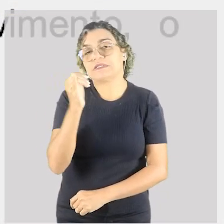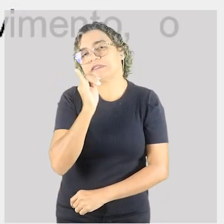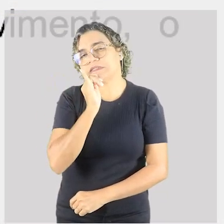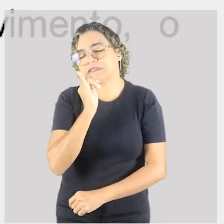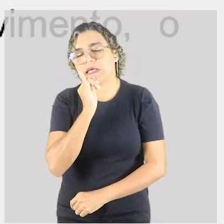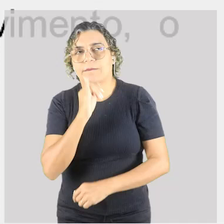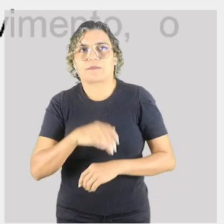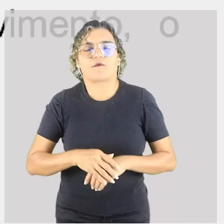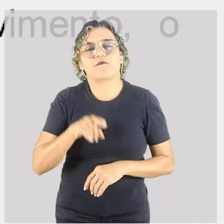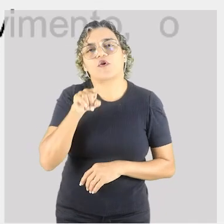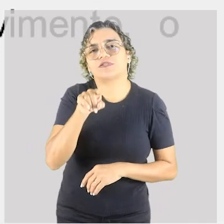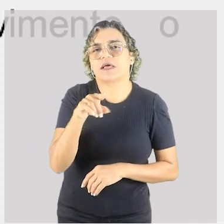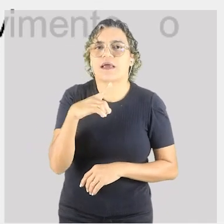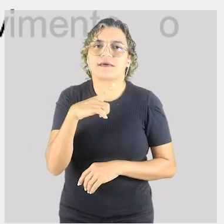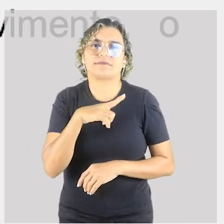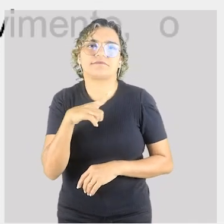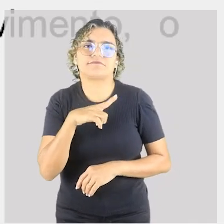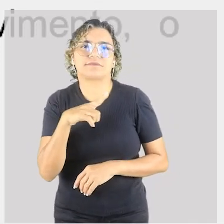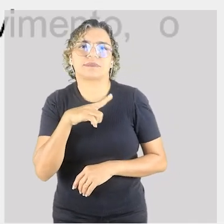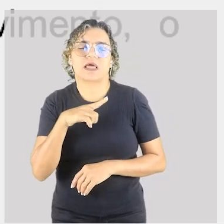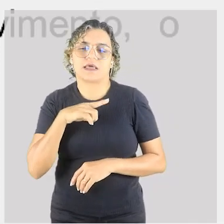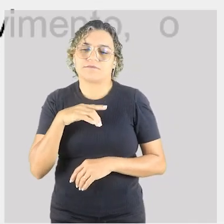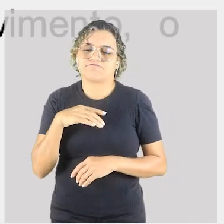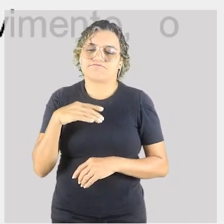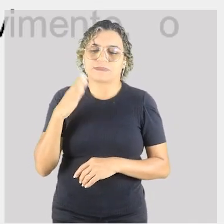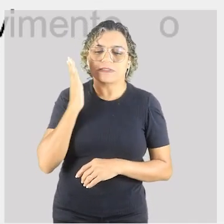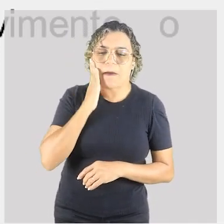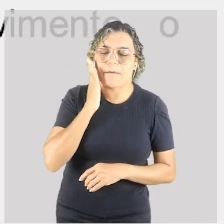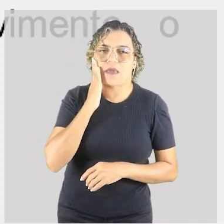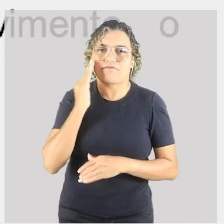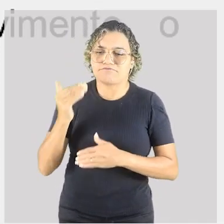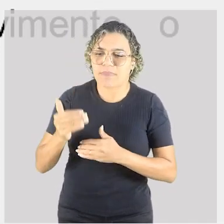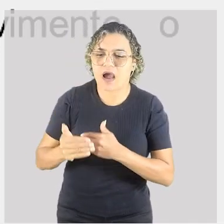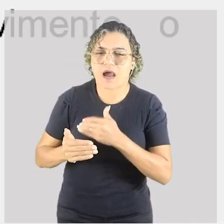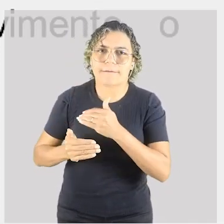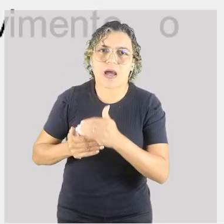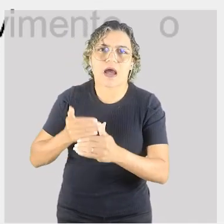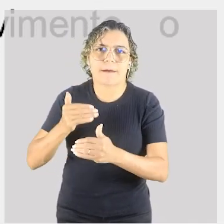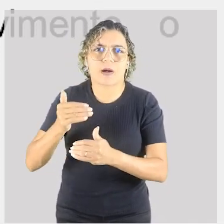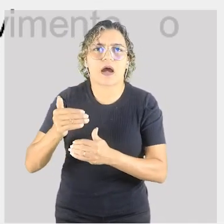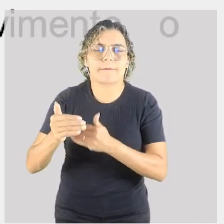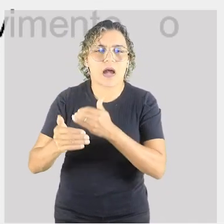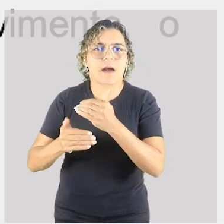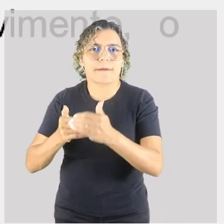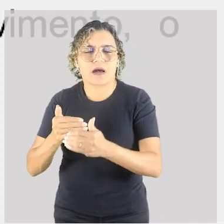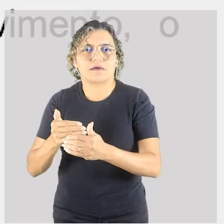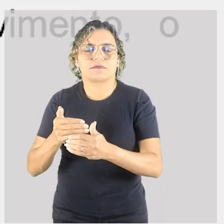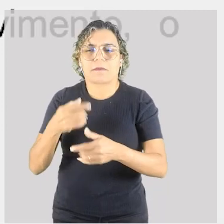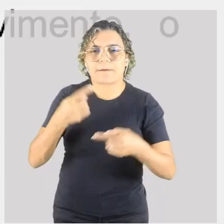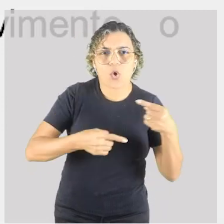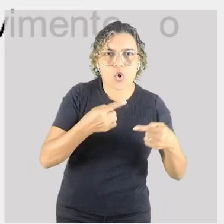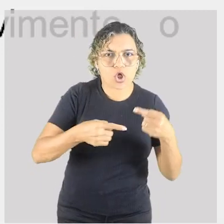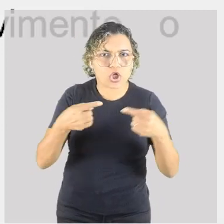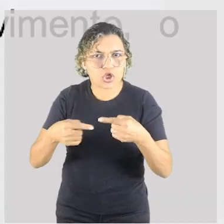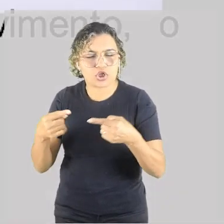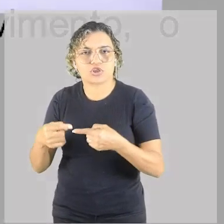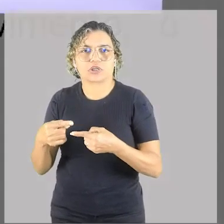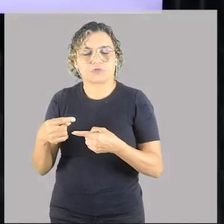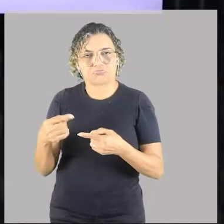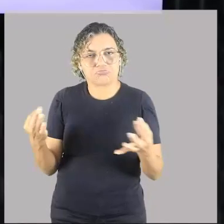ter todo esse procedimento, esses protocolos, essas políticas que são